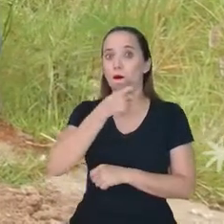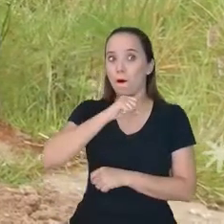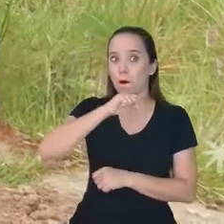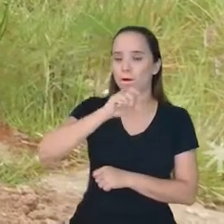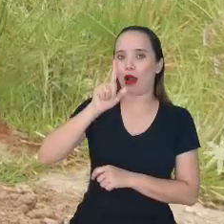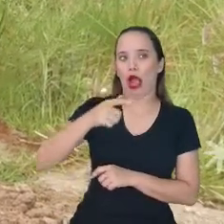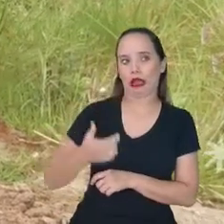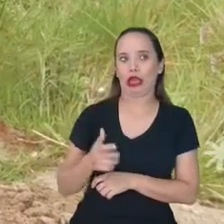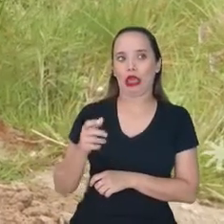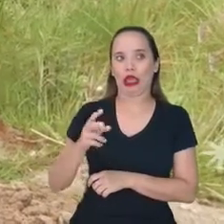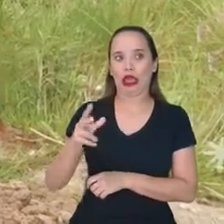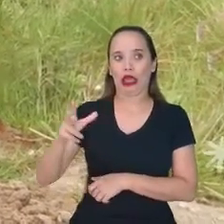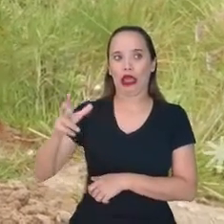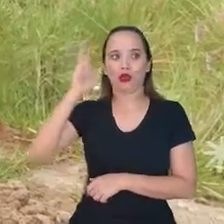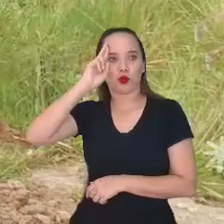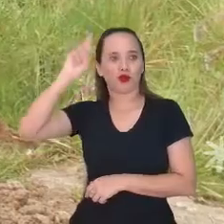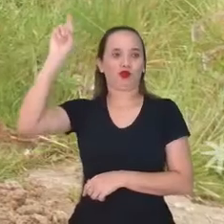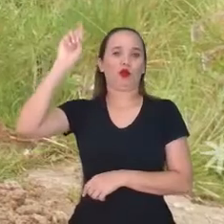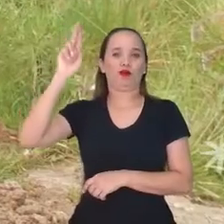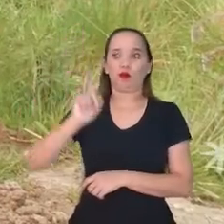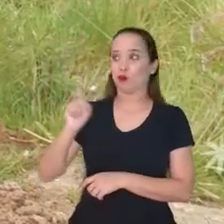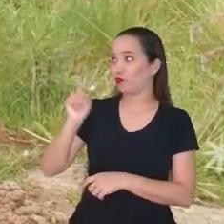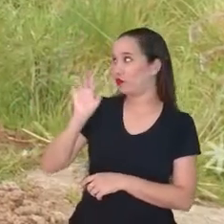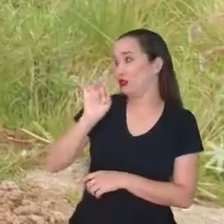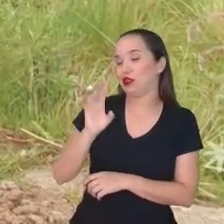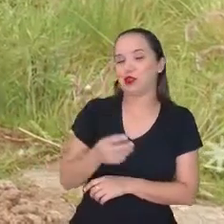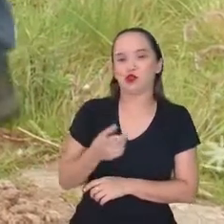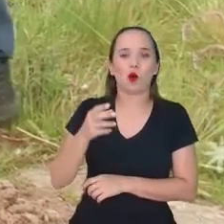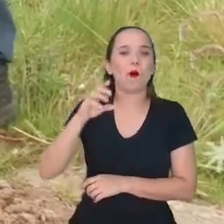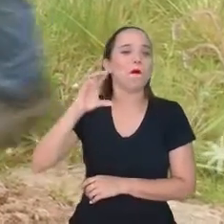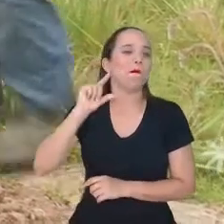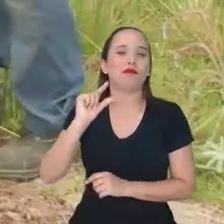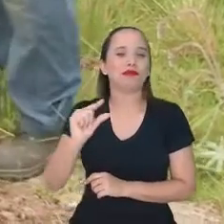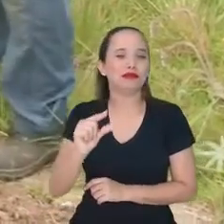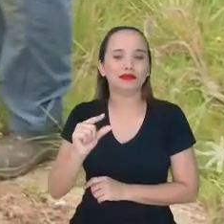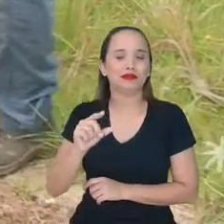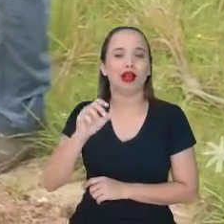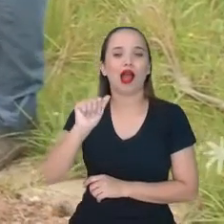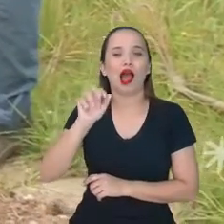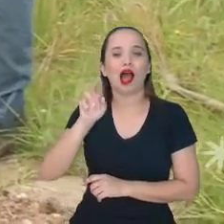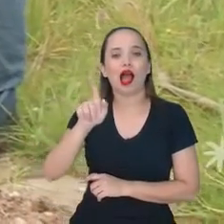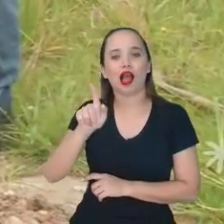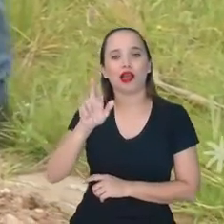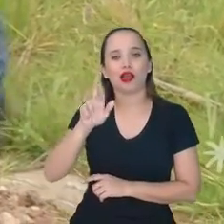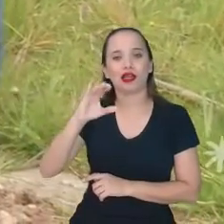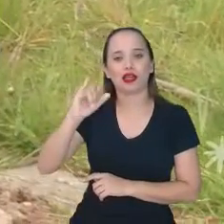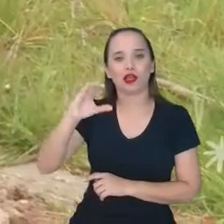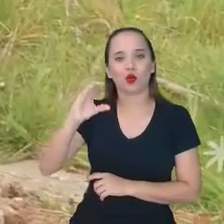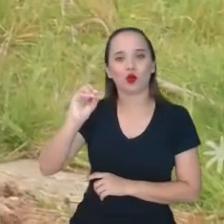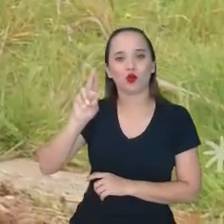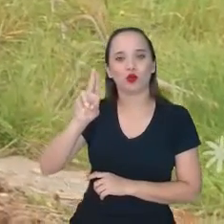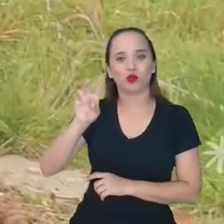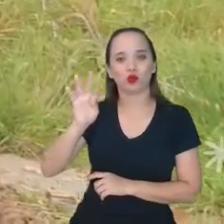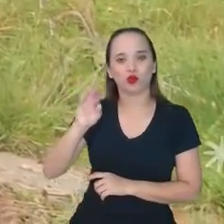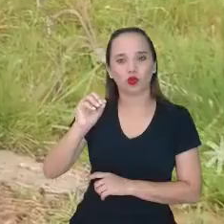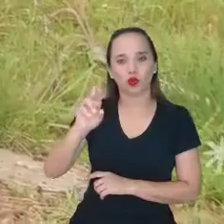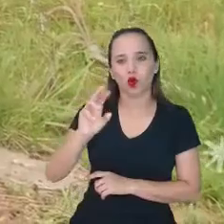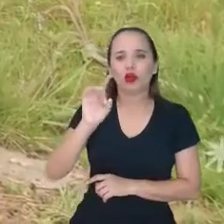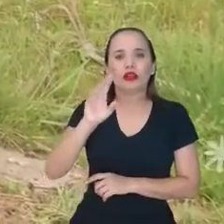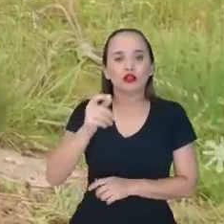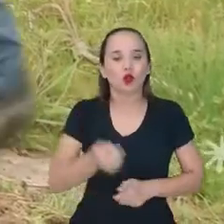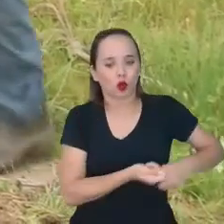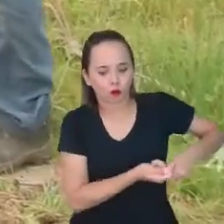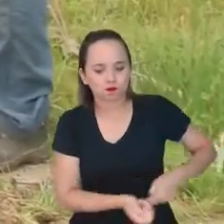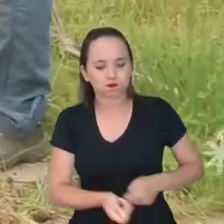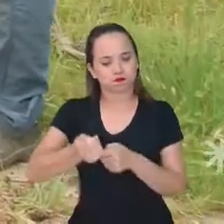grande proprietário, né? Esse aí é só um pequeno agricultor, com uma enxadinha só, né? Não tem nenhum maquinário,